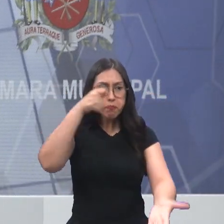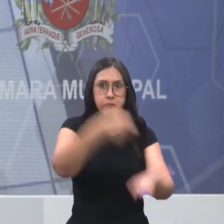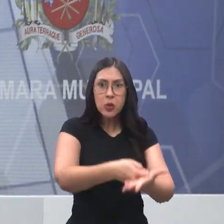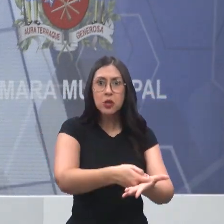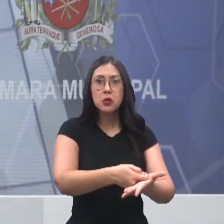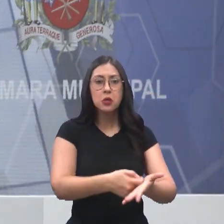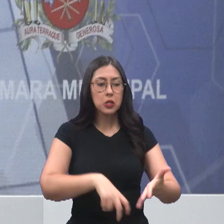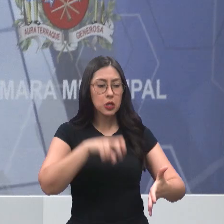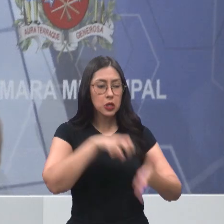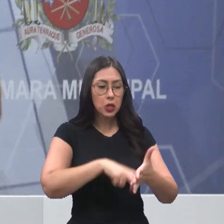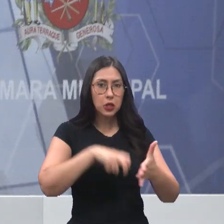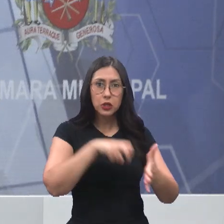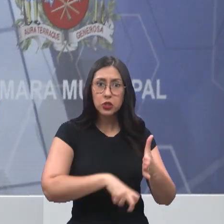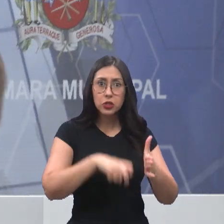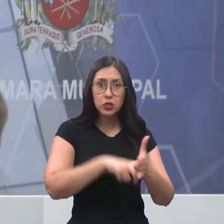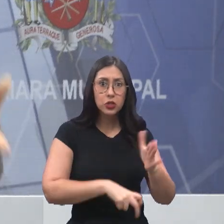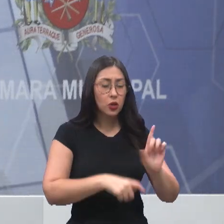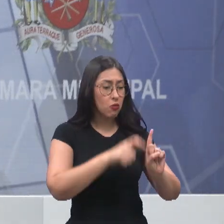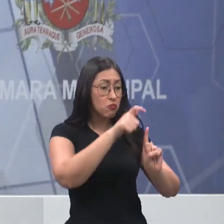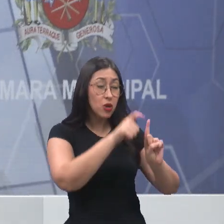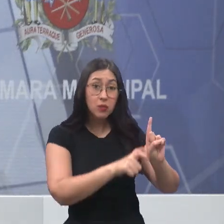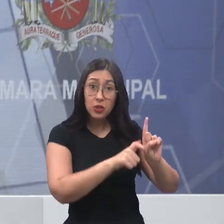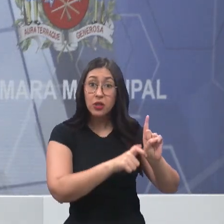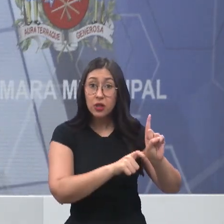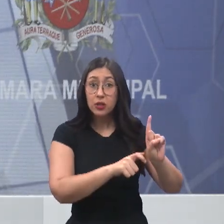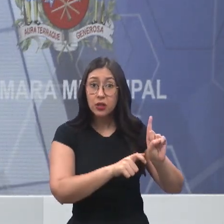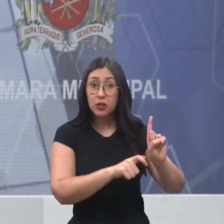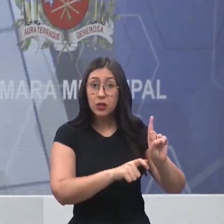para uma mulher que fez